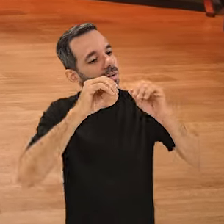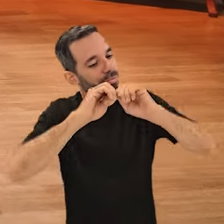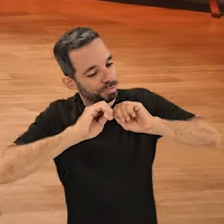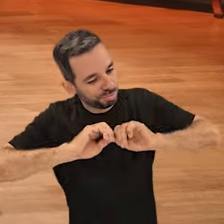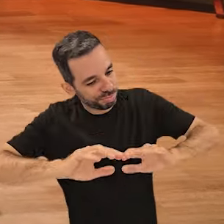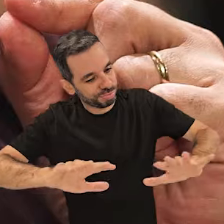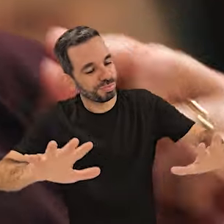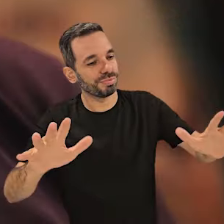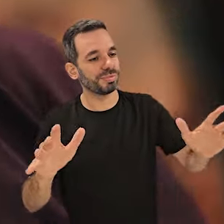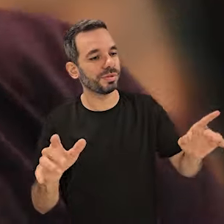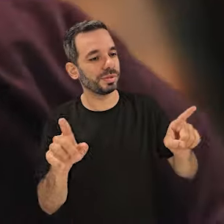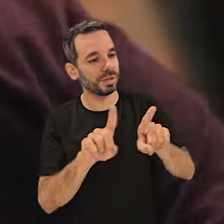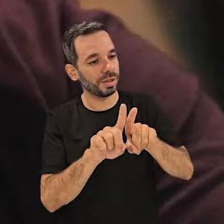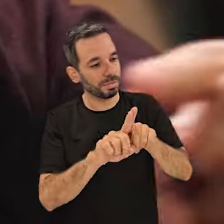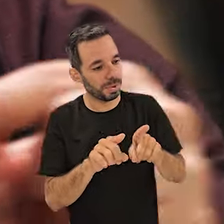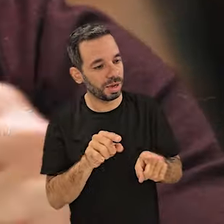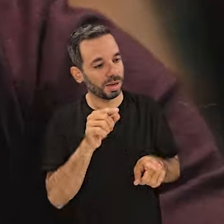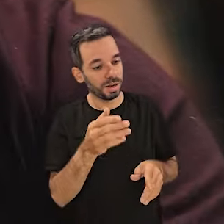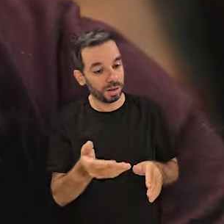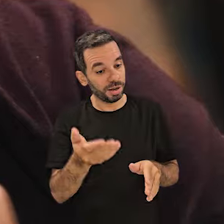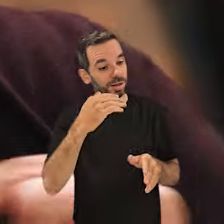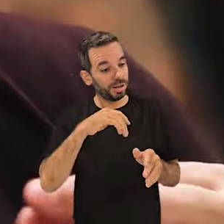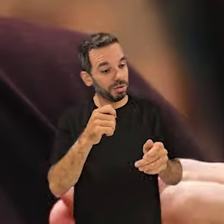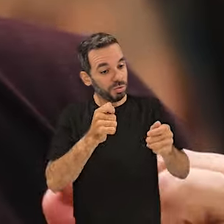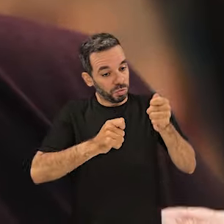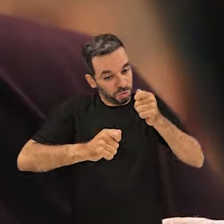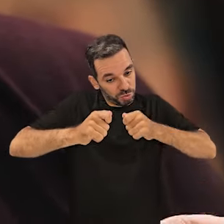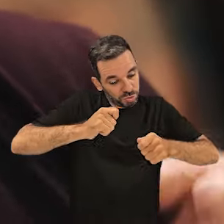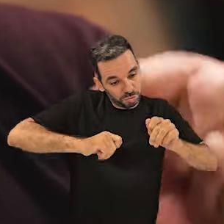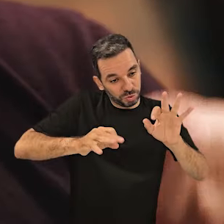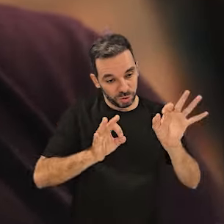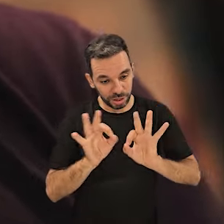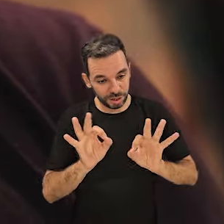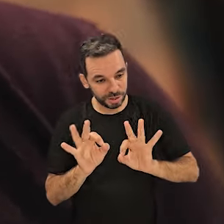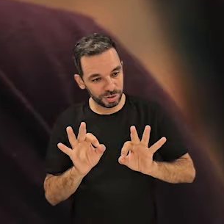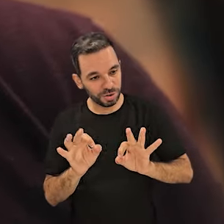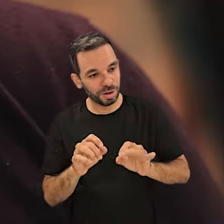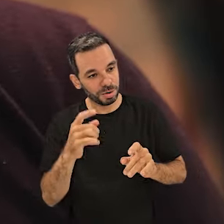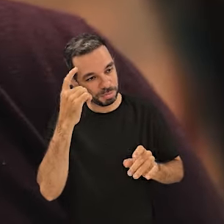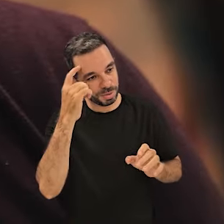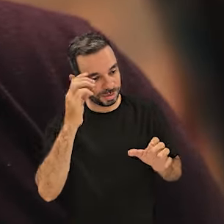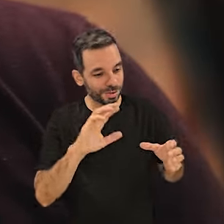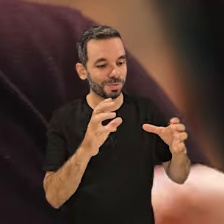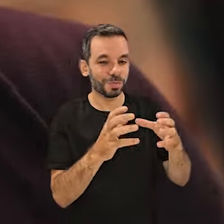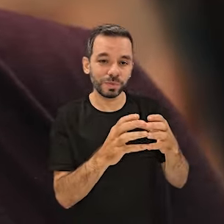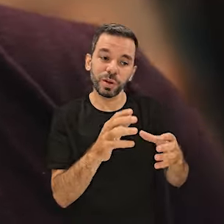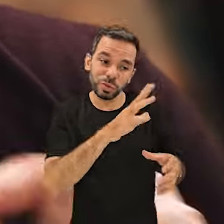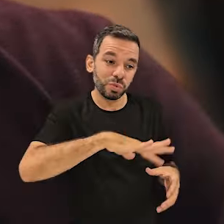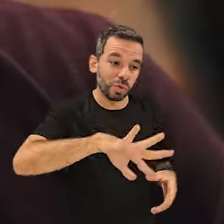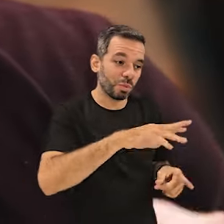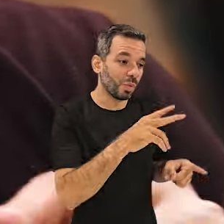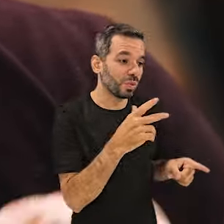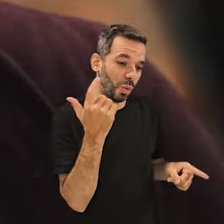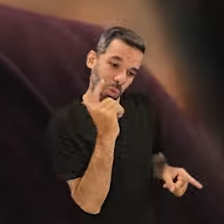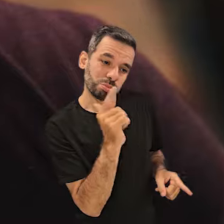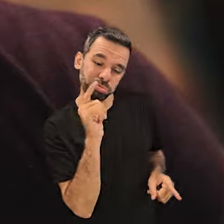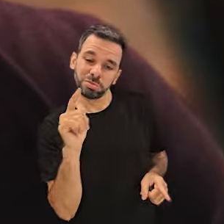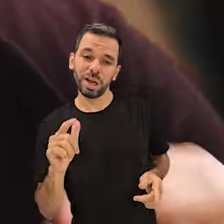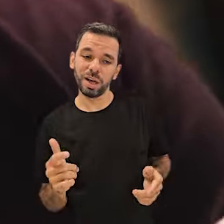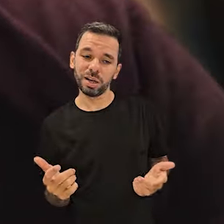que o organizador pense de forma coletiva, ou seja, é o famoso ganha-ganha. Todo mundo ganha, né? E eu acho que essa